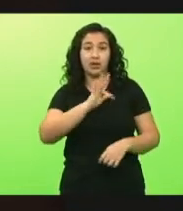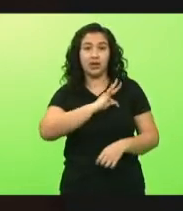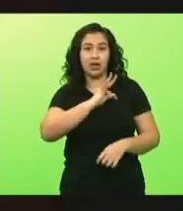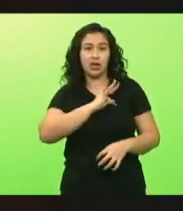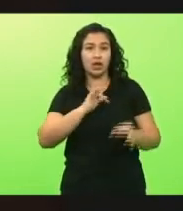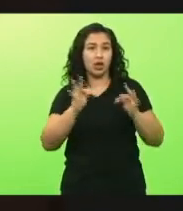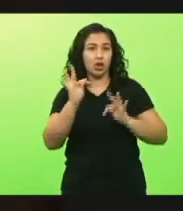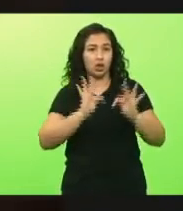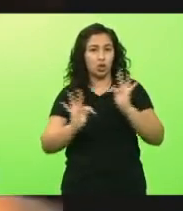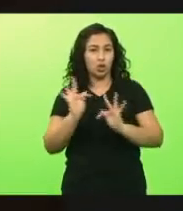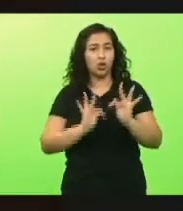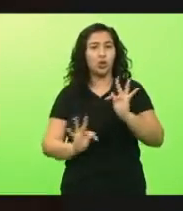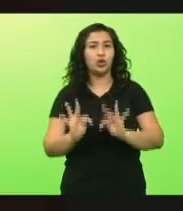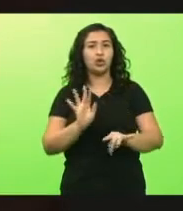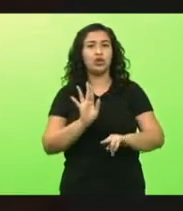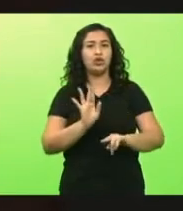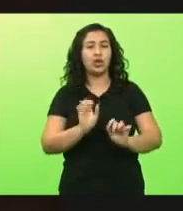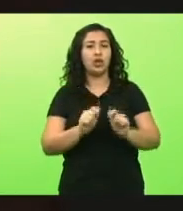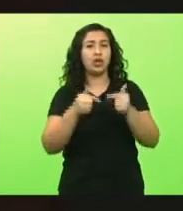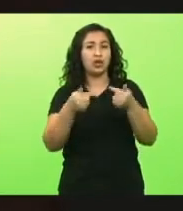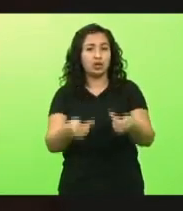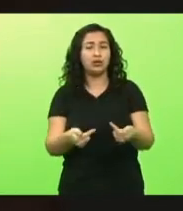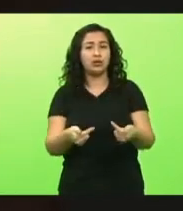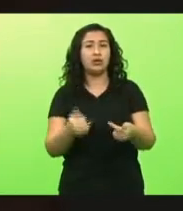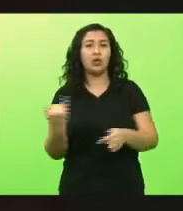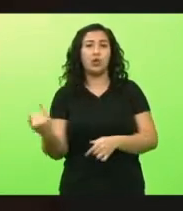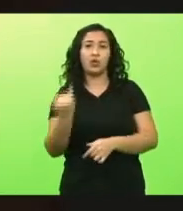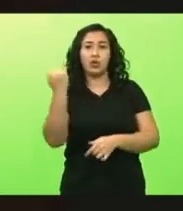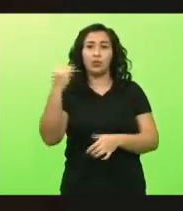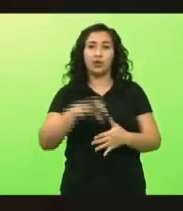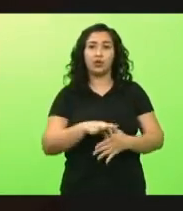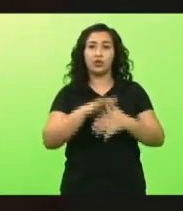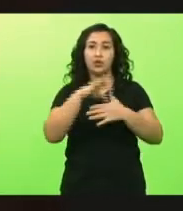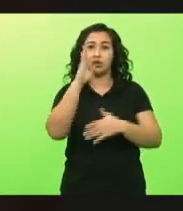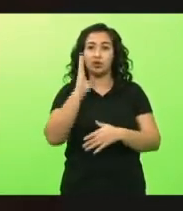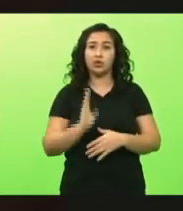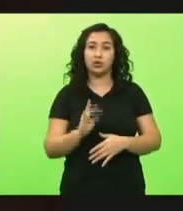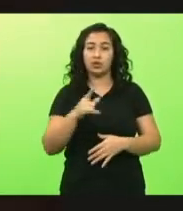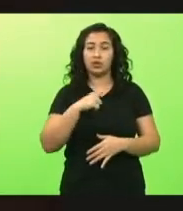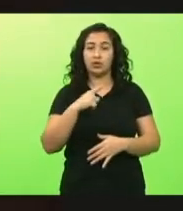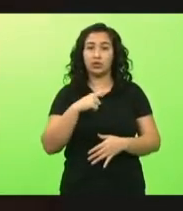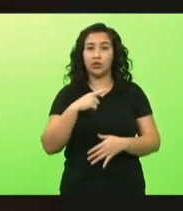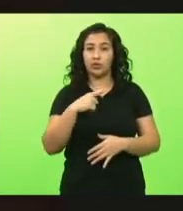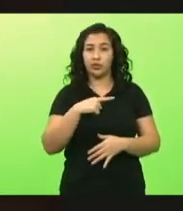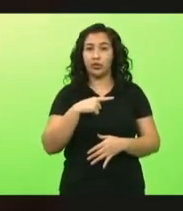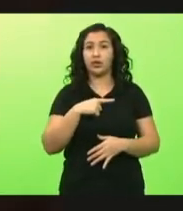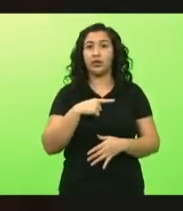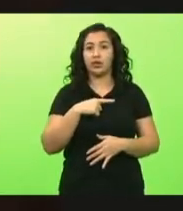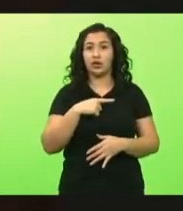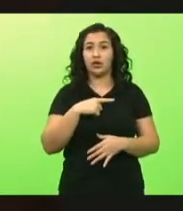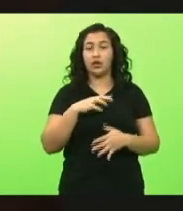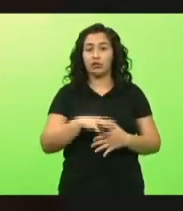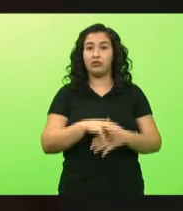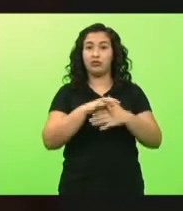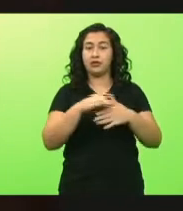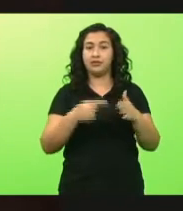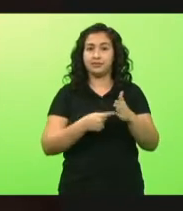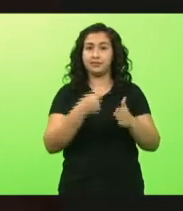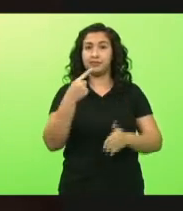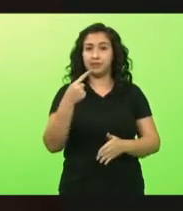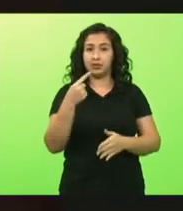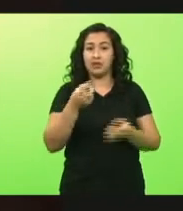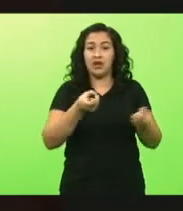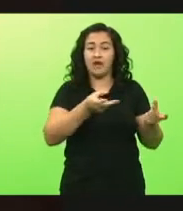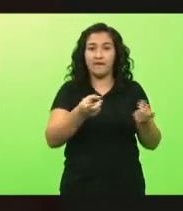ações importantes, como nós temos líderes nacional como a Bike Point, que já está instalada em Criciúma, é a líder número um em venda de peças